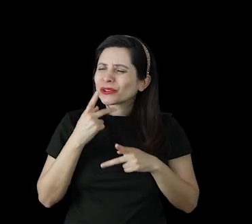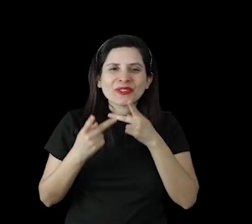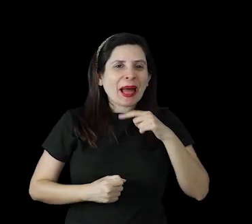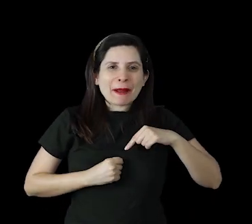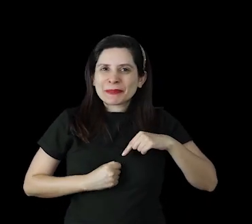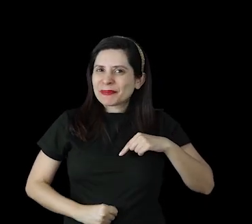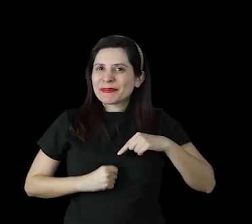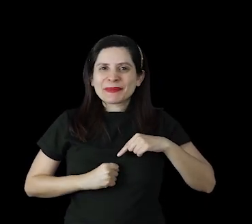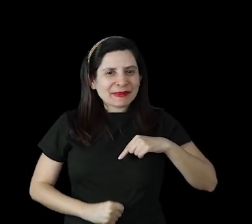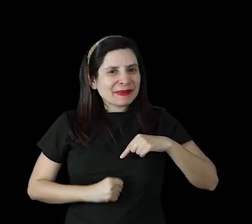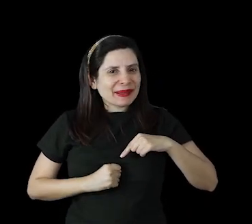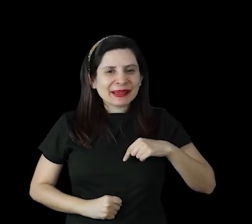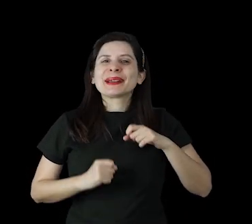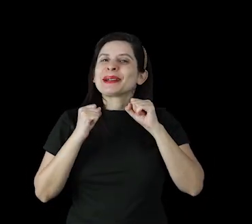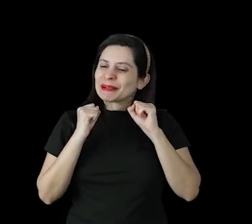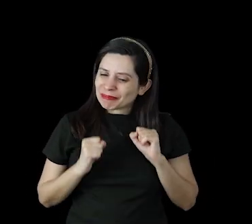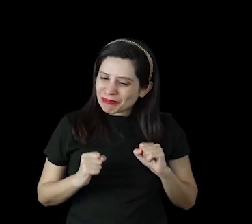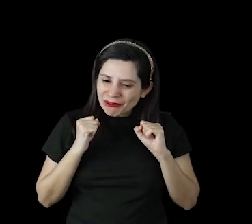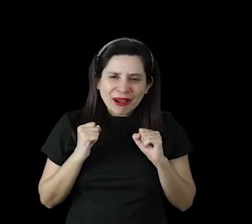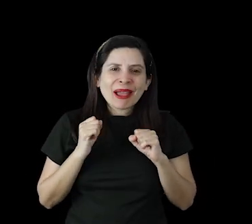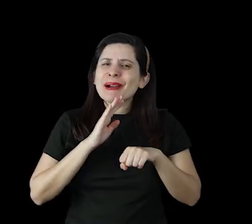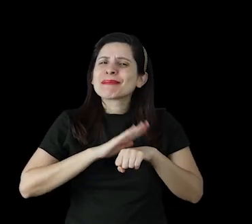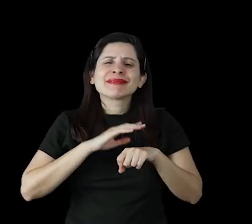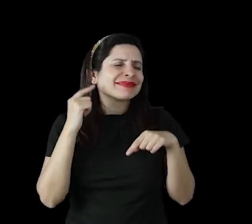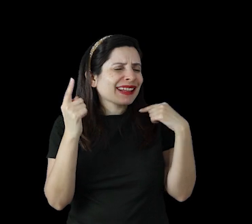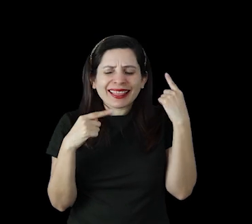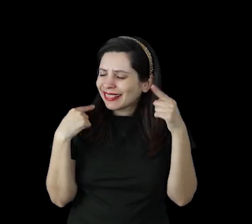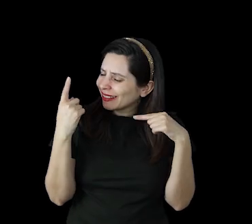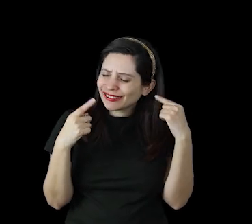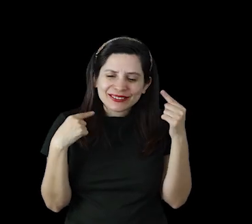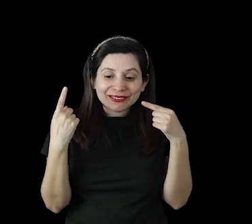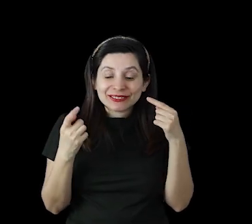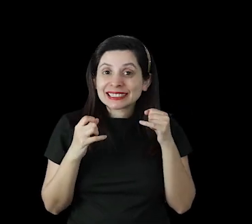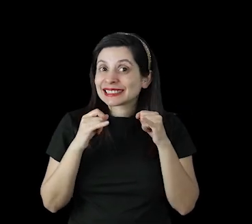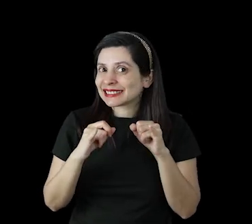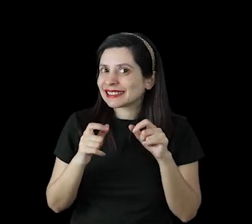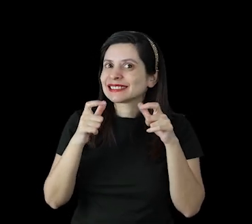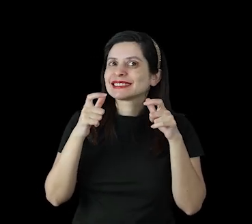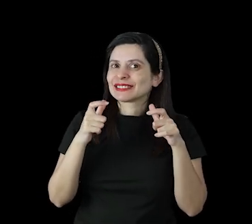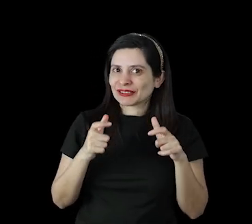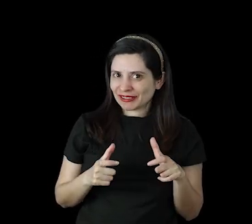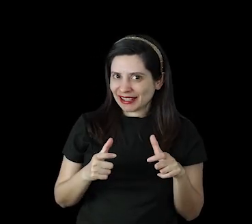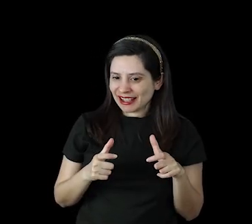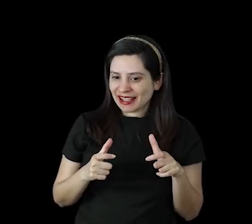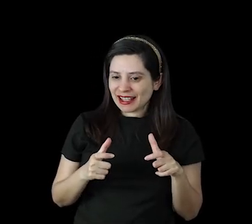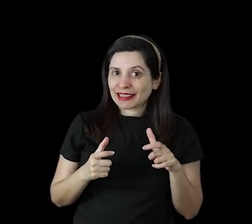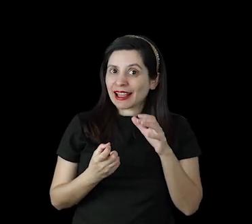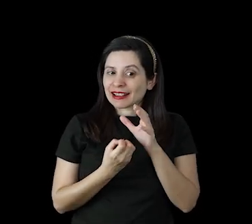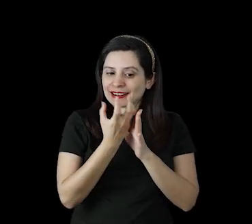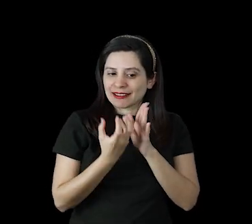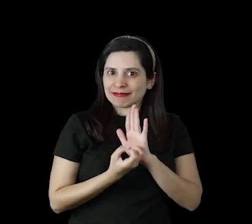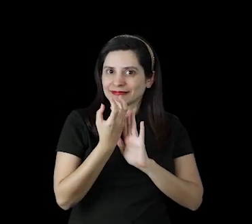ao mesmo tempo, porque é aquele lugar da loucura, assim, né. Porque se esse lugar, da